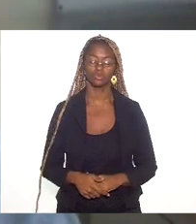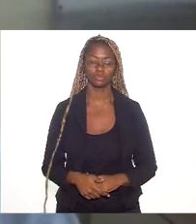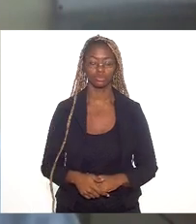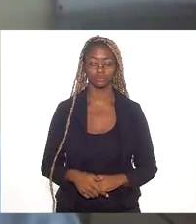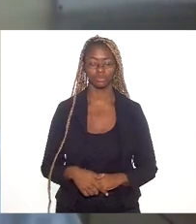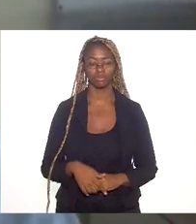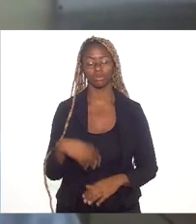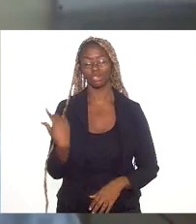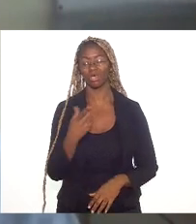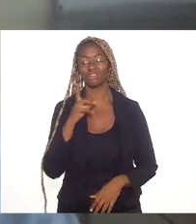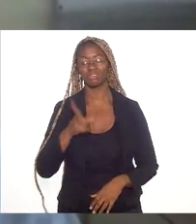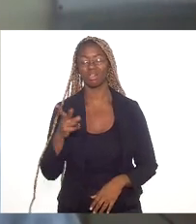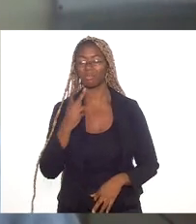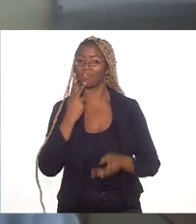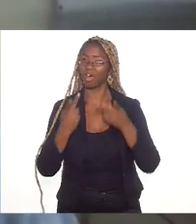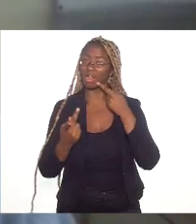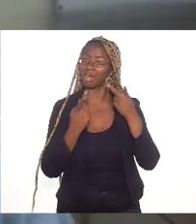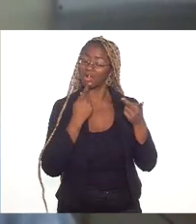legislando direto